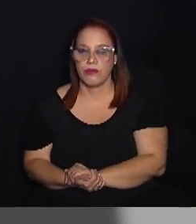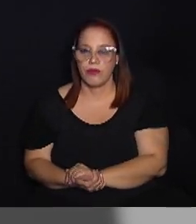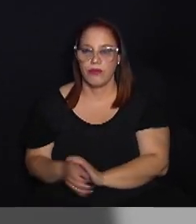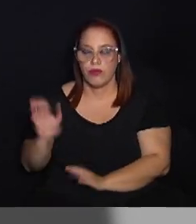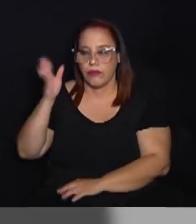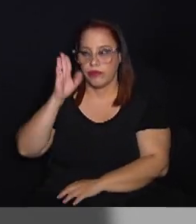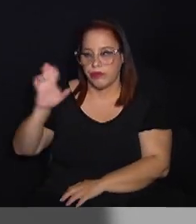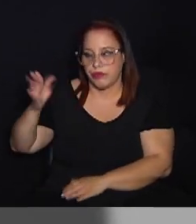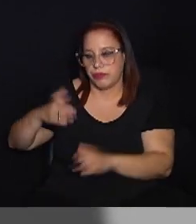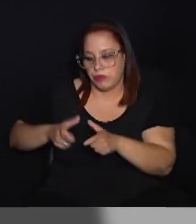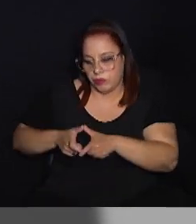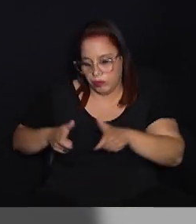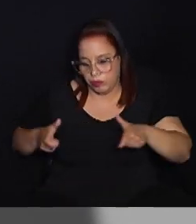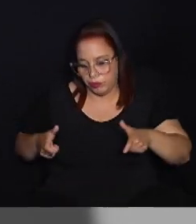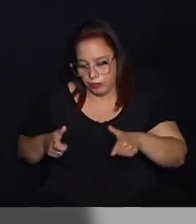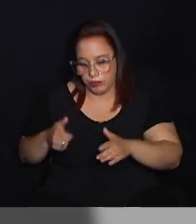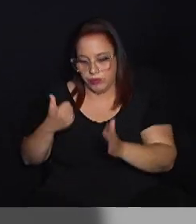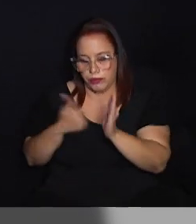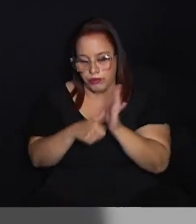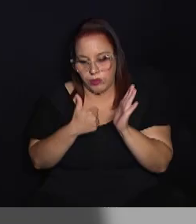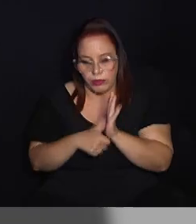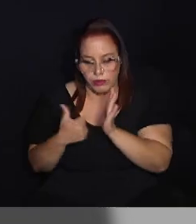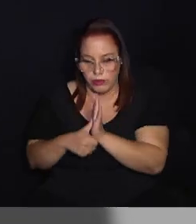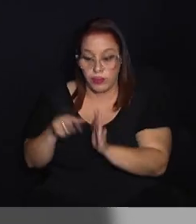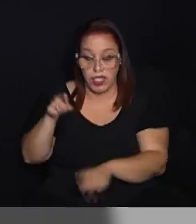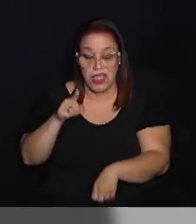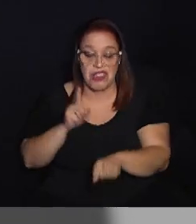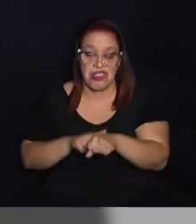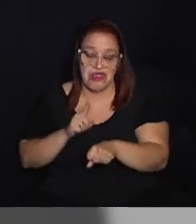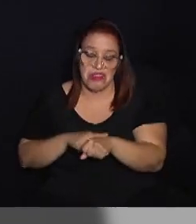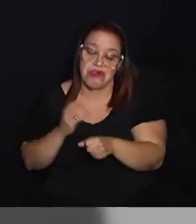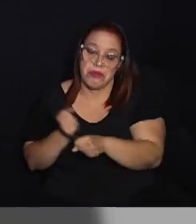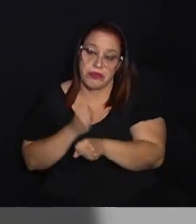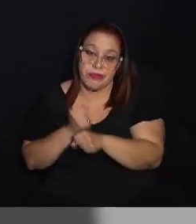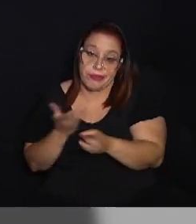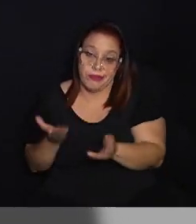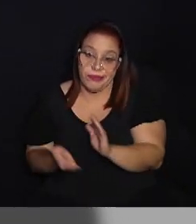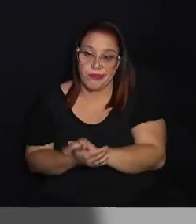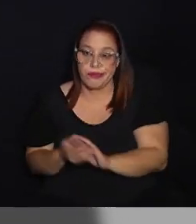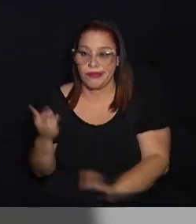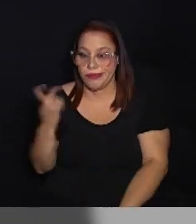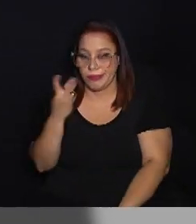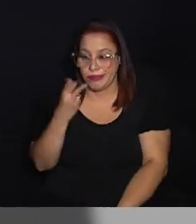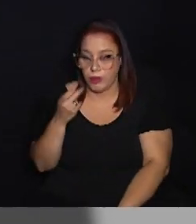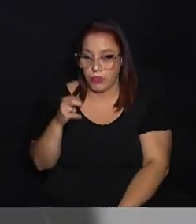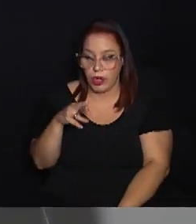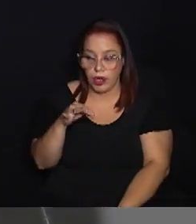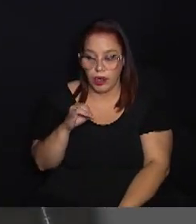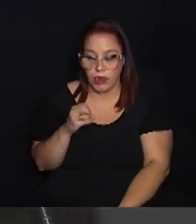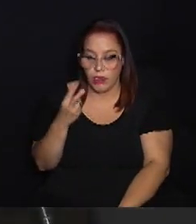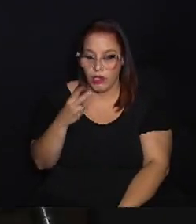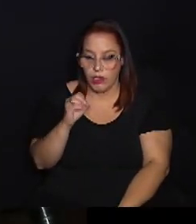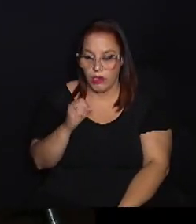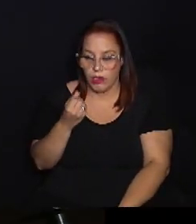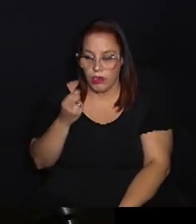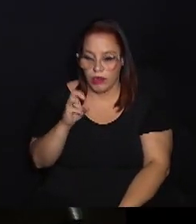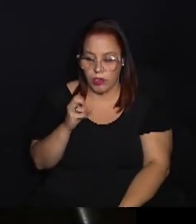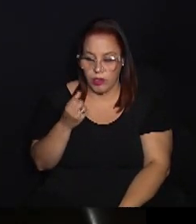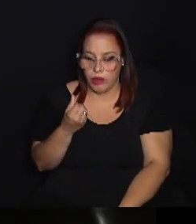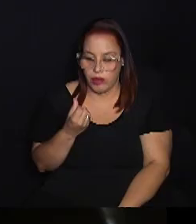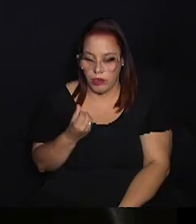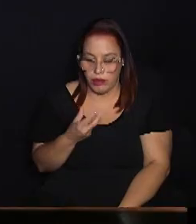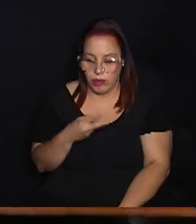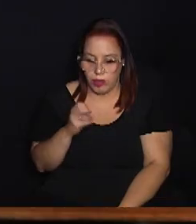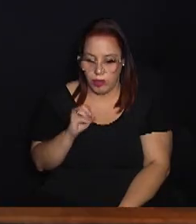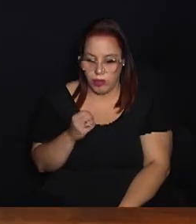11.640 votos sendo o candidato com o maior número de votos naquele ano por dois